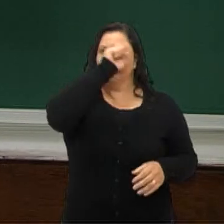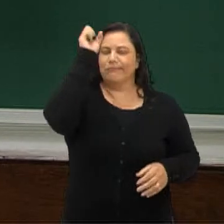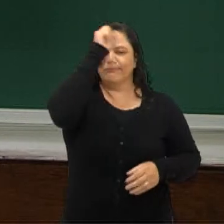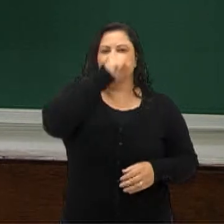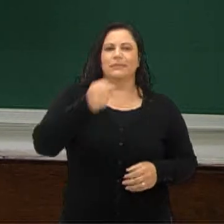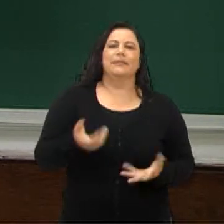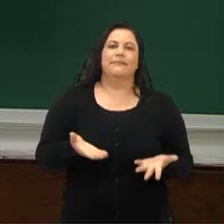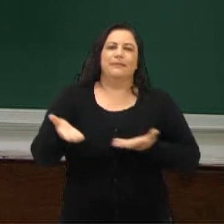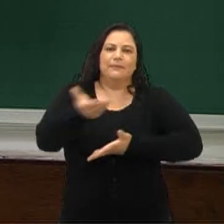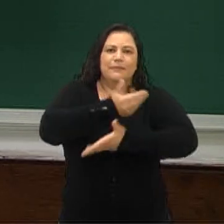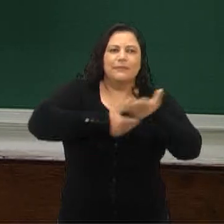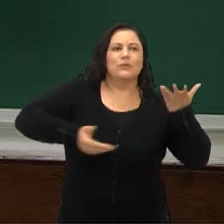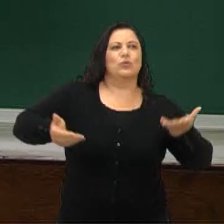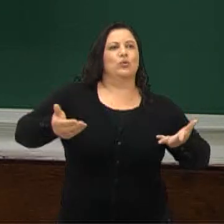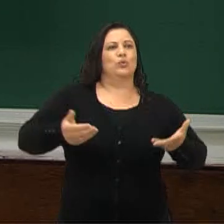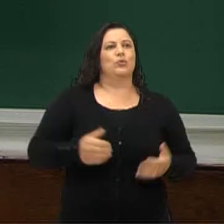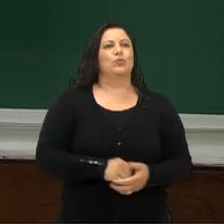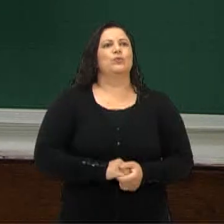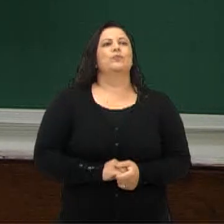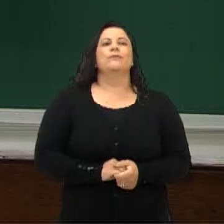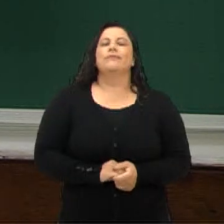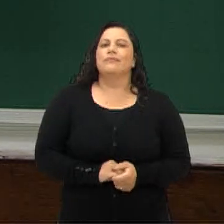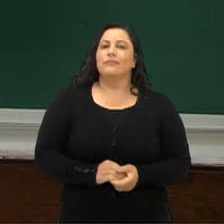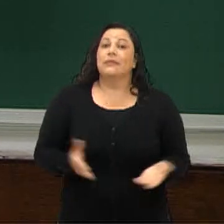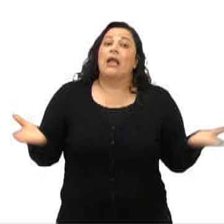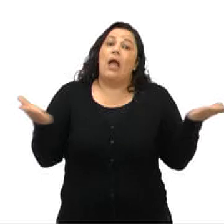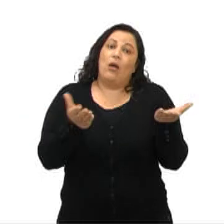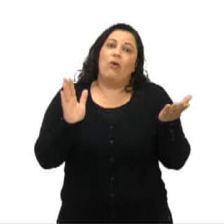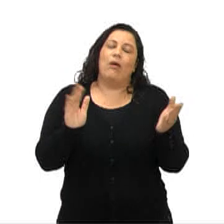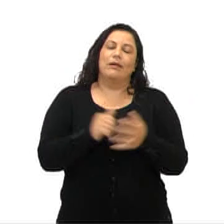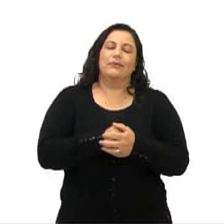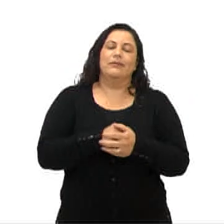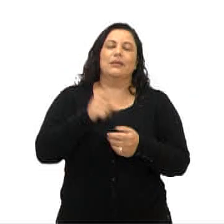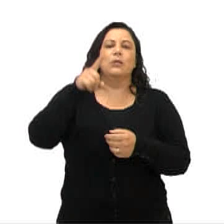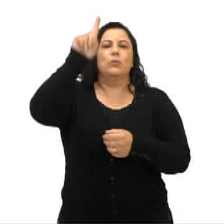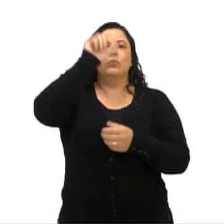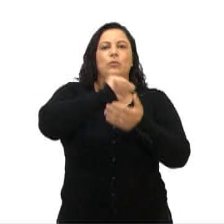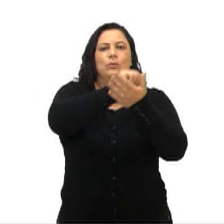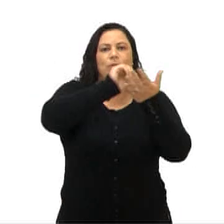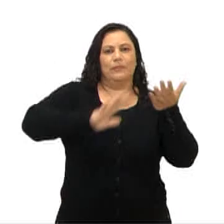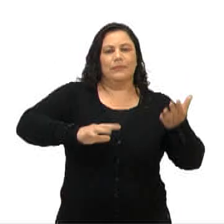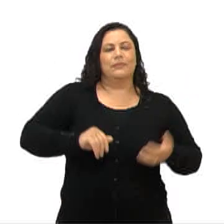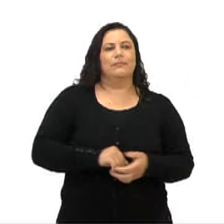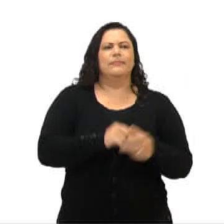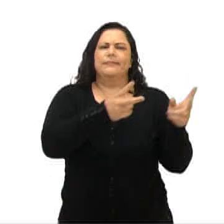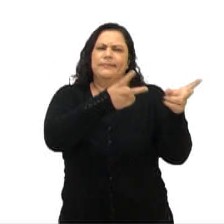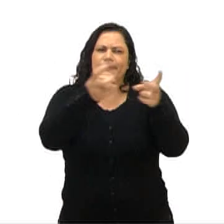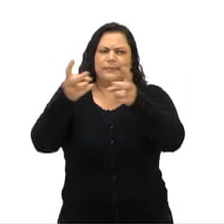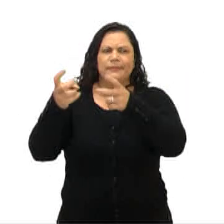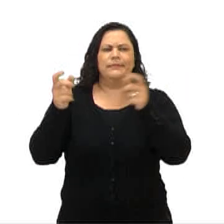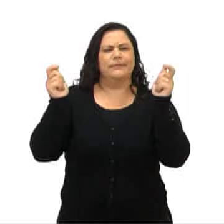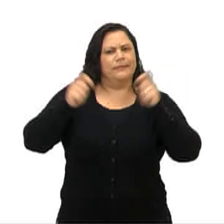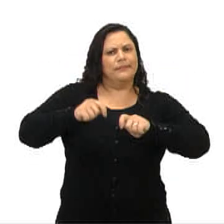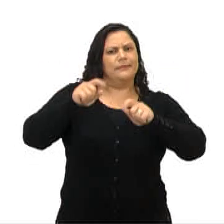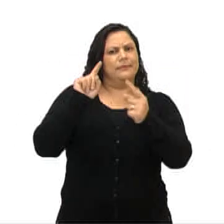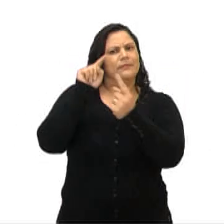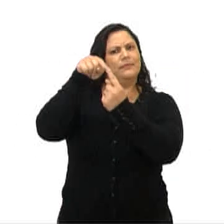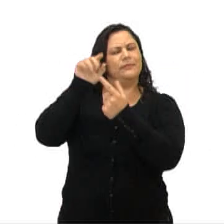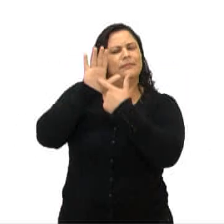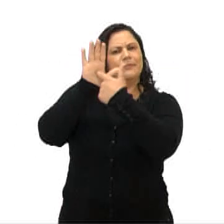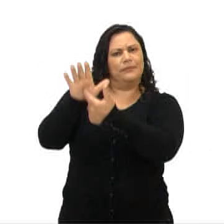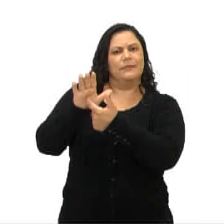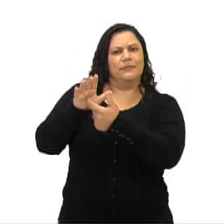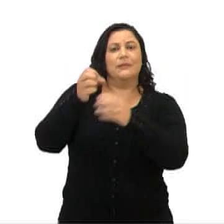Né? A última atividade para a gente, observe as obras a seguir, destaque as características de cada uma, após